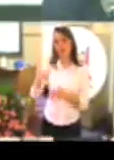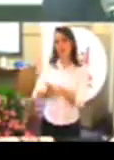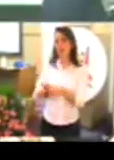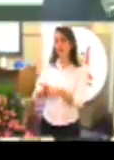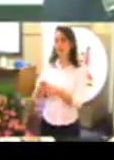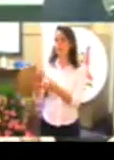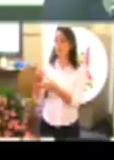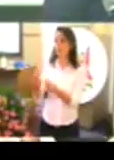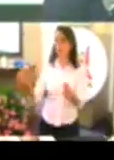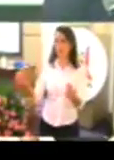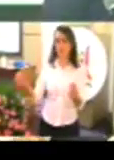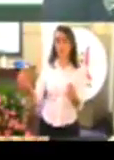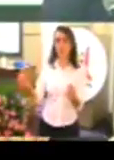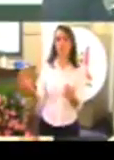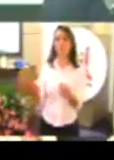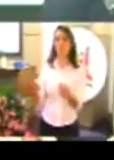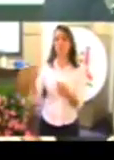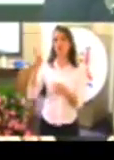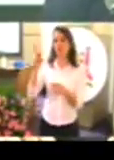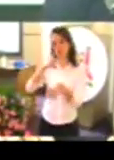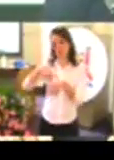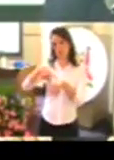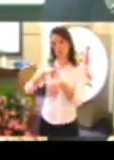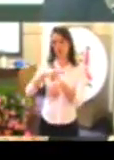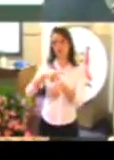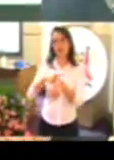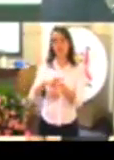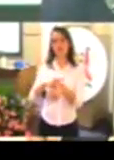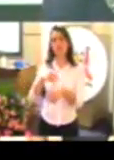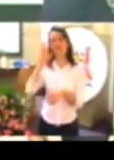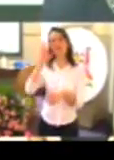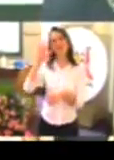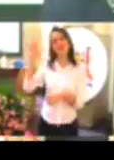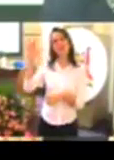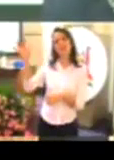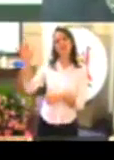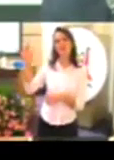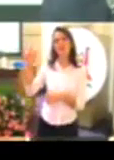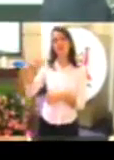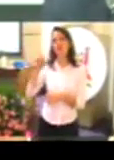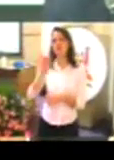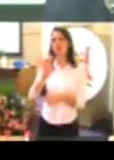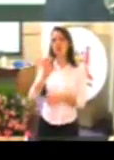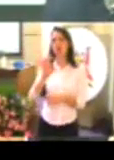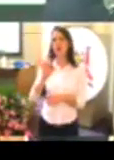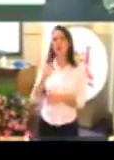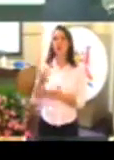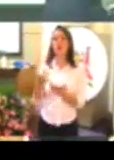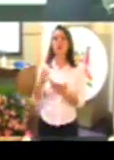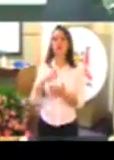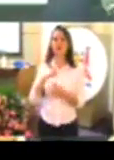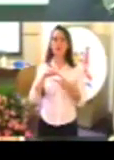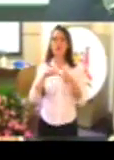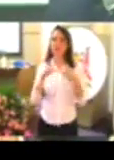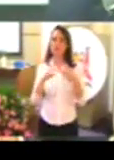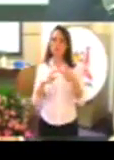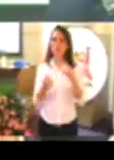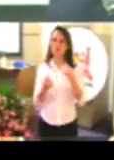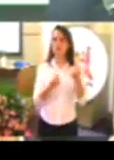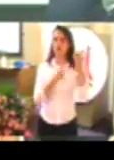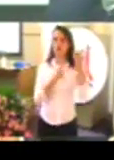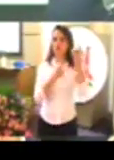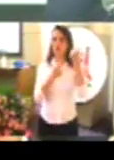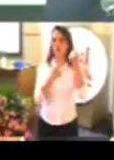Muita gente no país imagina que só existem dois